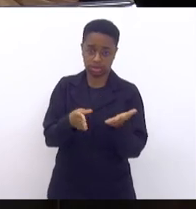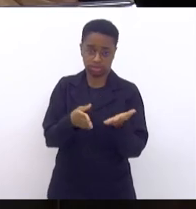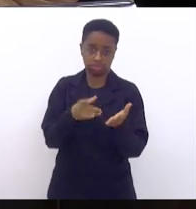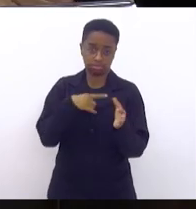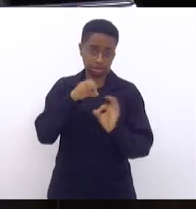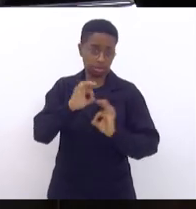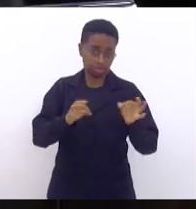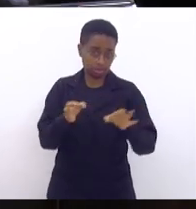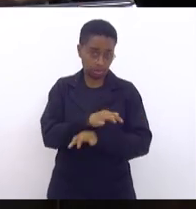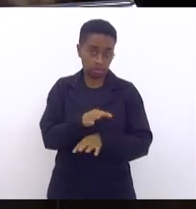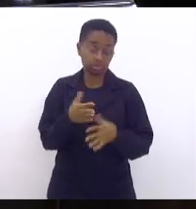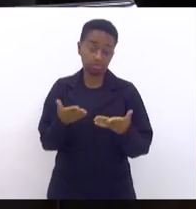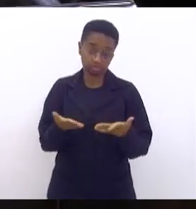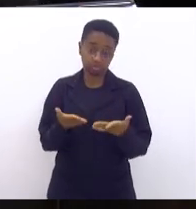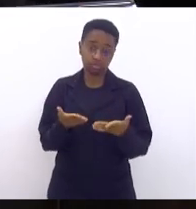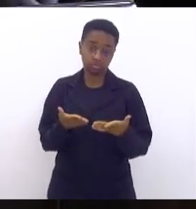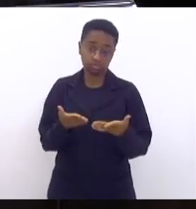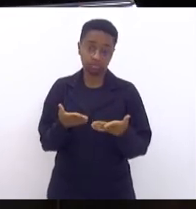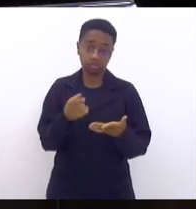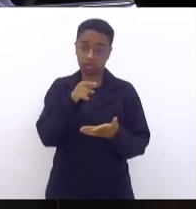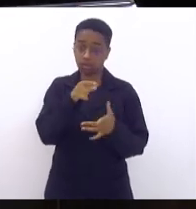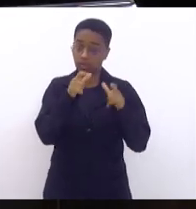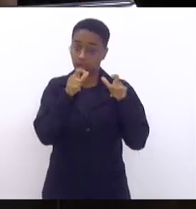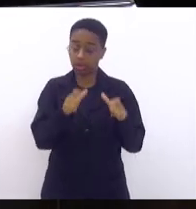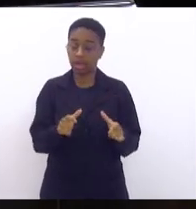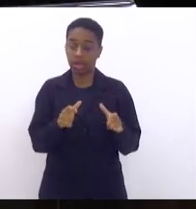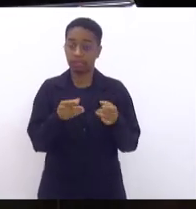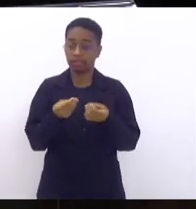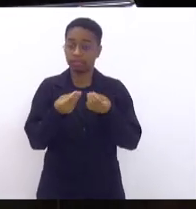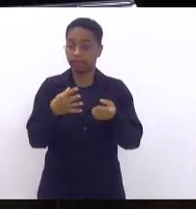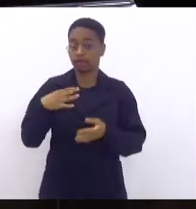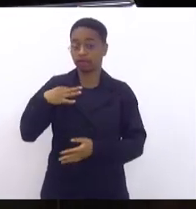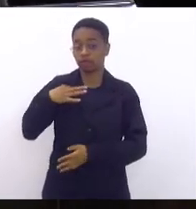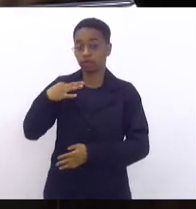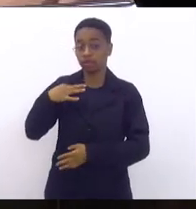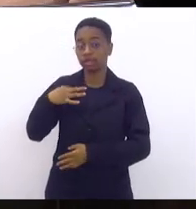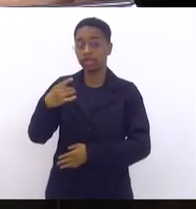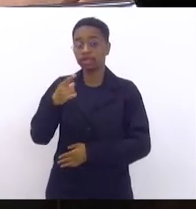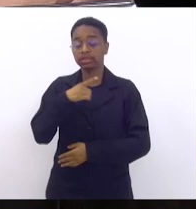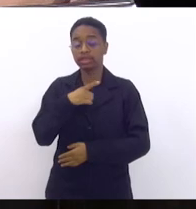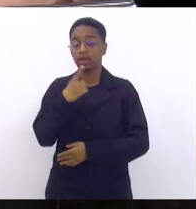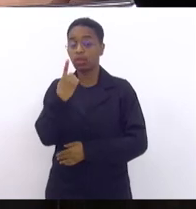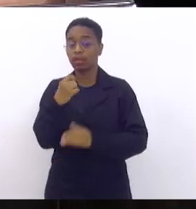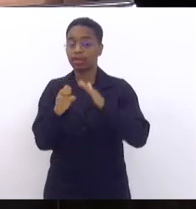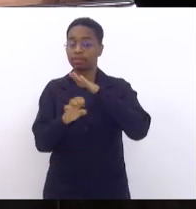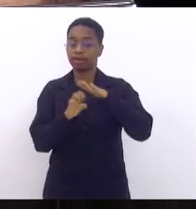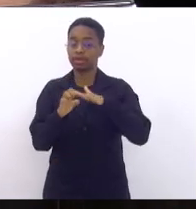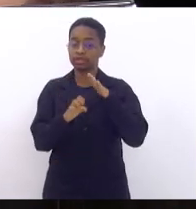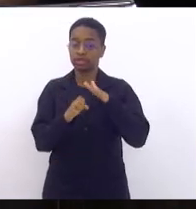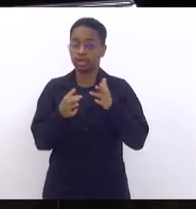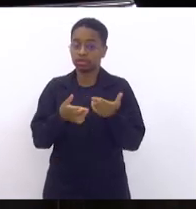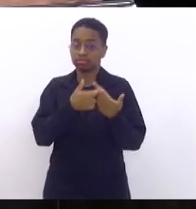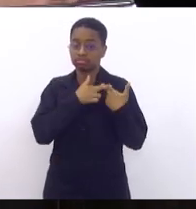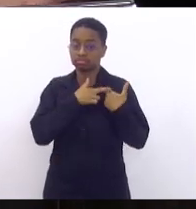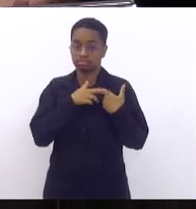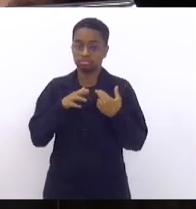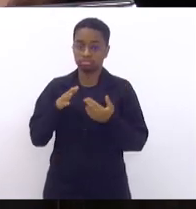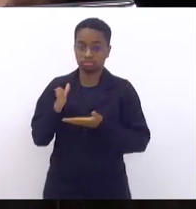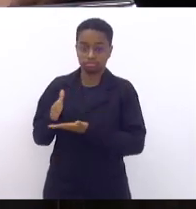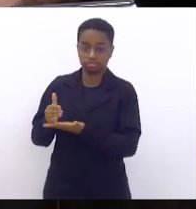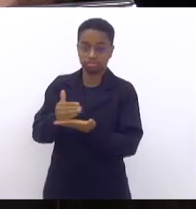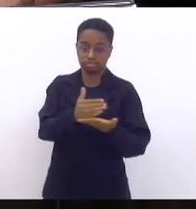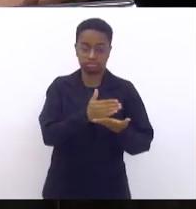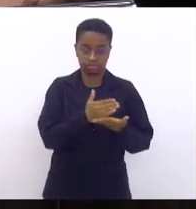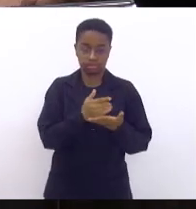e por trás desse ponto de entrega voluntária tem uma cooperativa ganhando dinheiro com